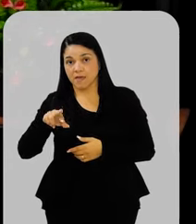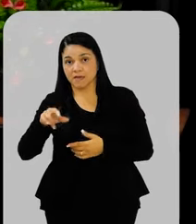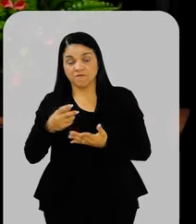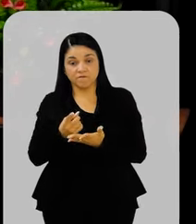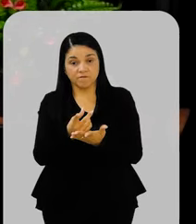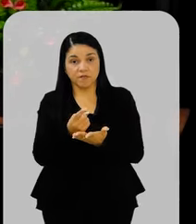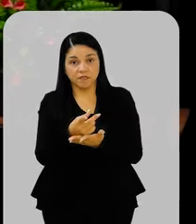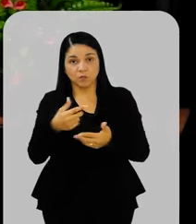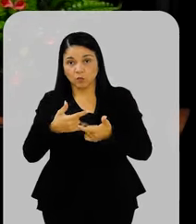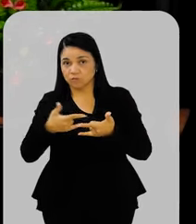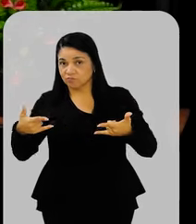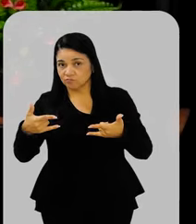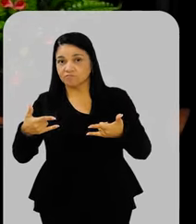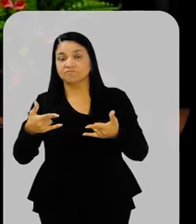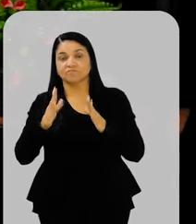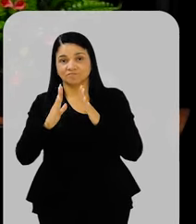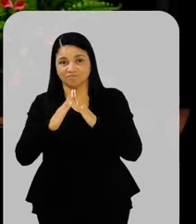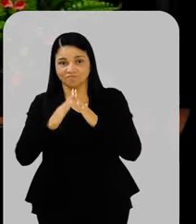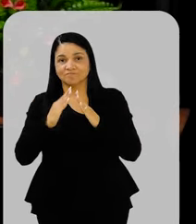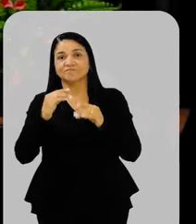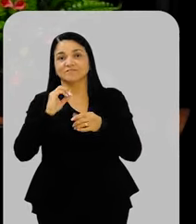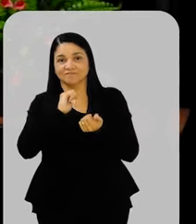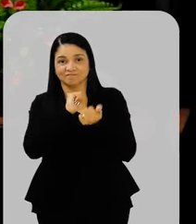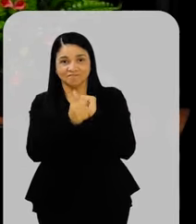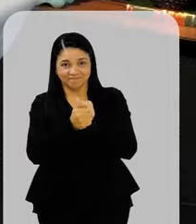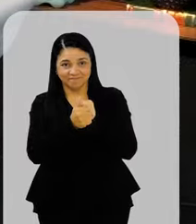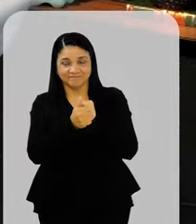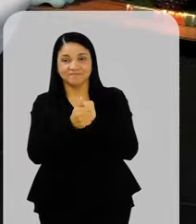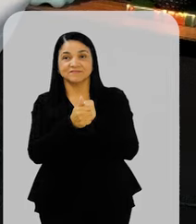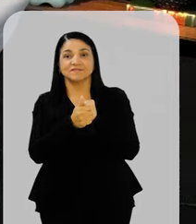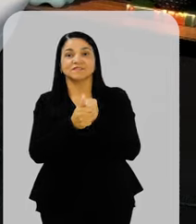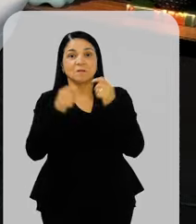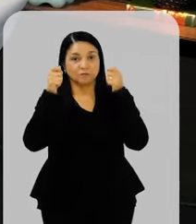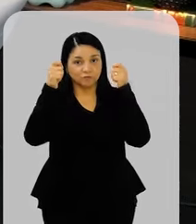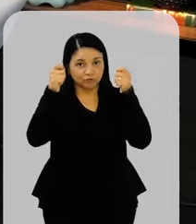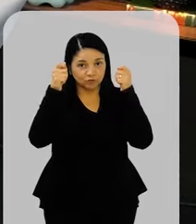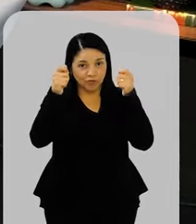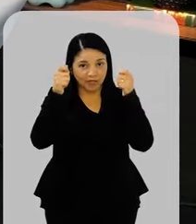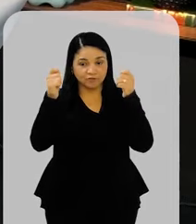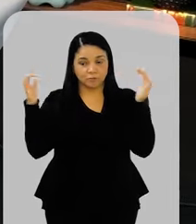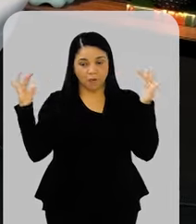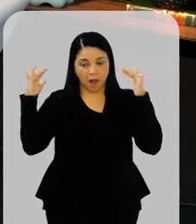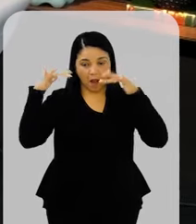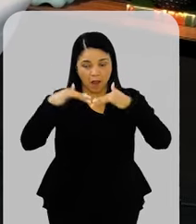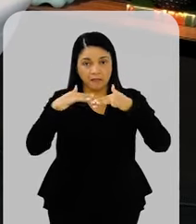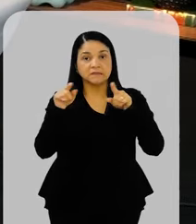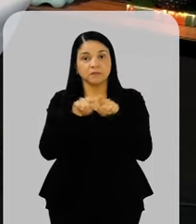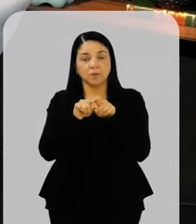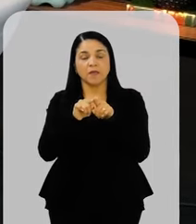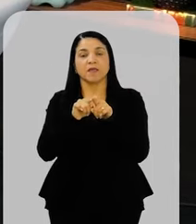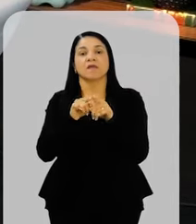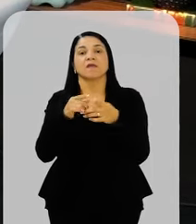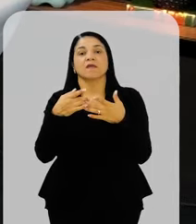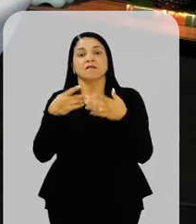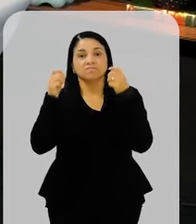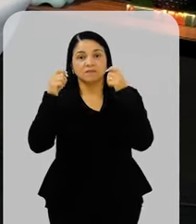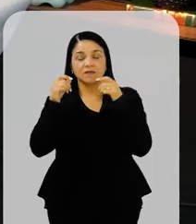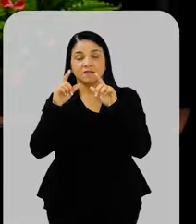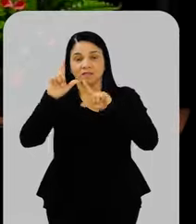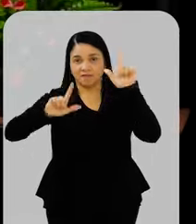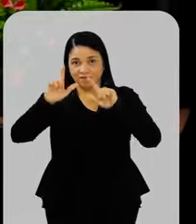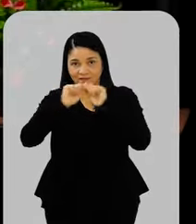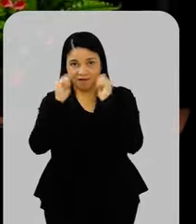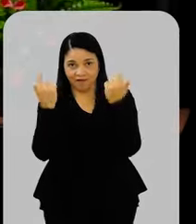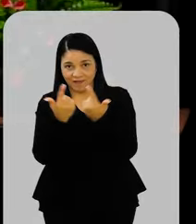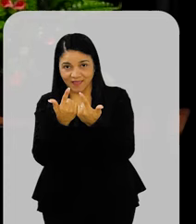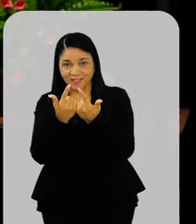ingressos praticamente até agora nos jogos em casa, né? Ótimo, excelente. Trazendo um bom público não só para o estádio, mas também a audiência na TV Alerj, como